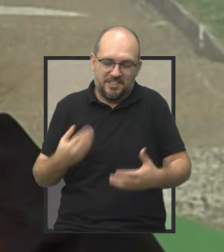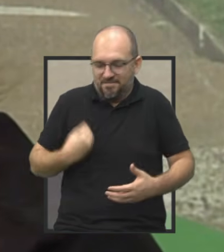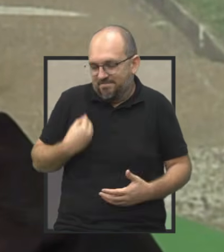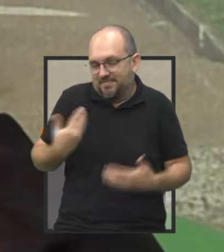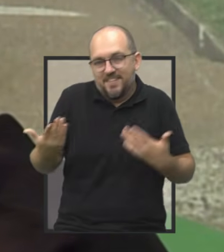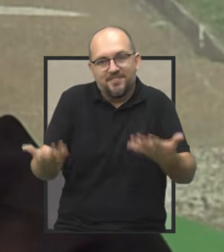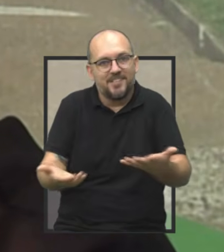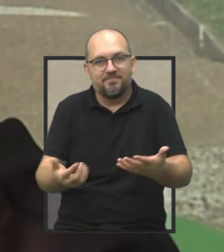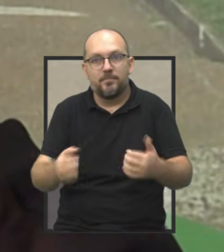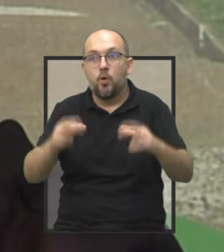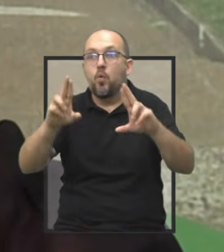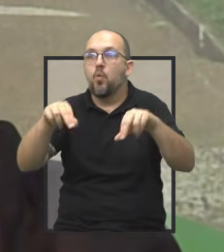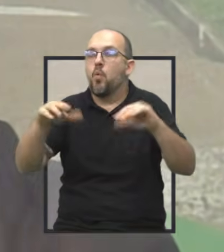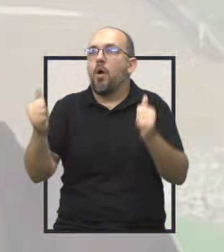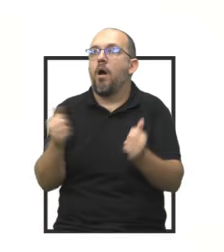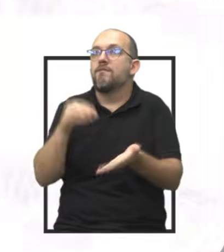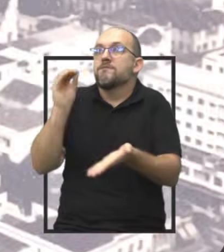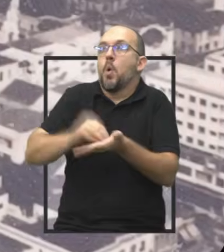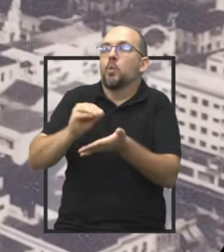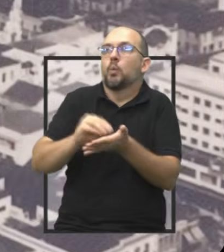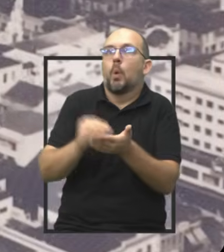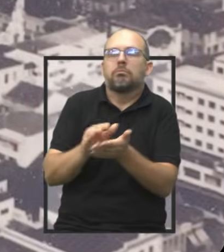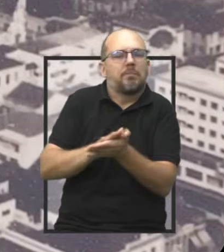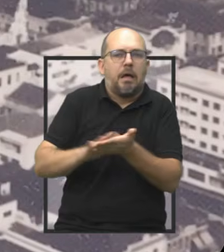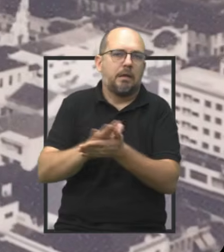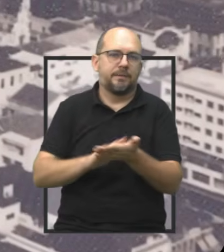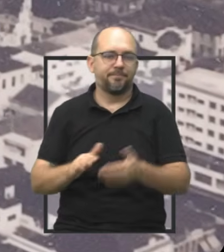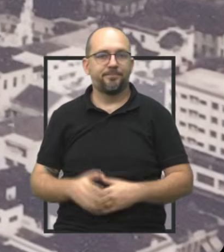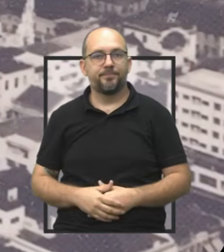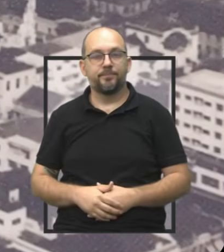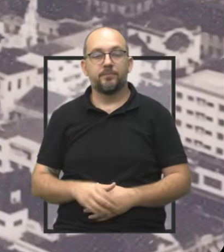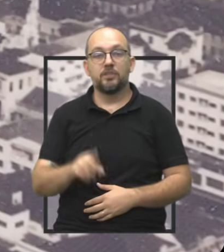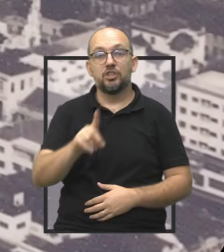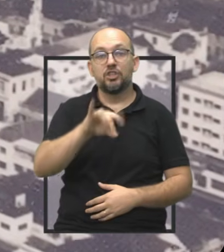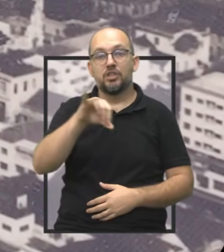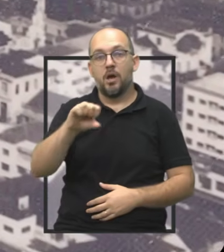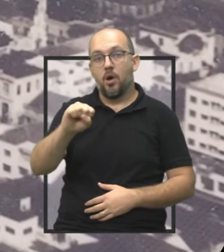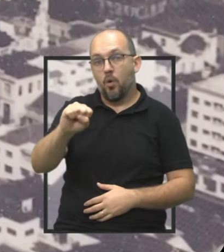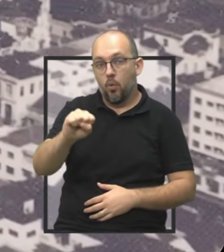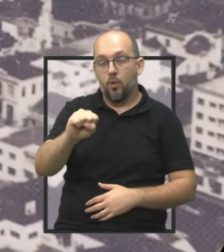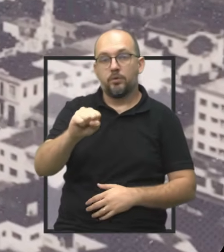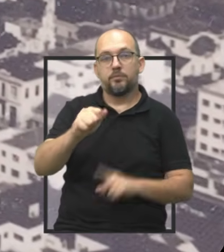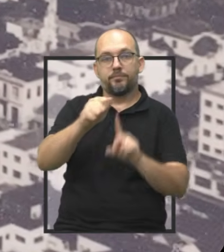nunca faltou nada pra gente, né? 8 de novembro de